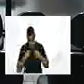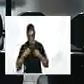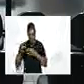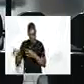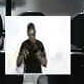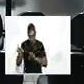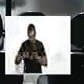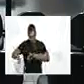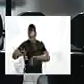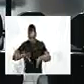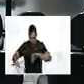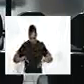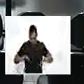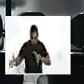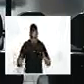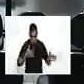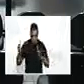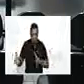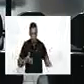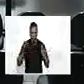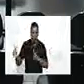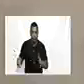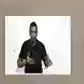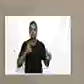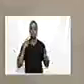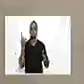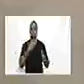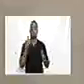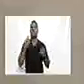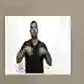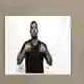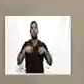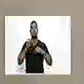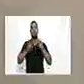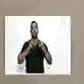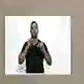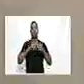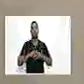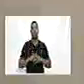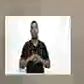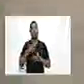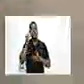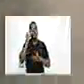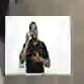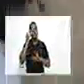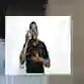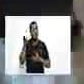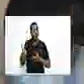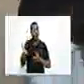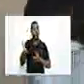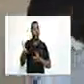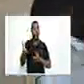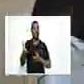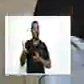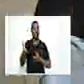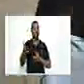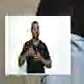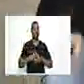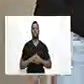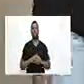lá então o que que a gente tem que fazer tentar aumentar tá essa essa